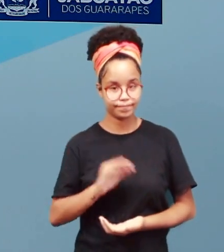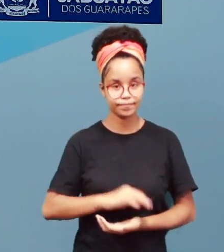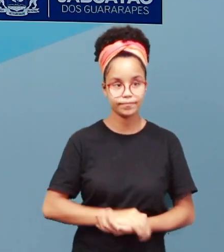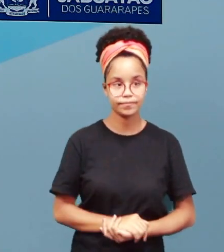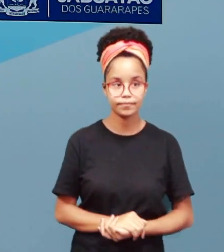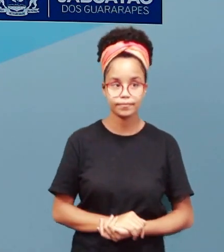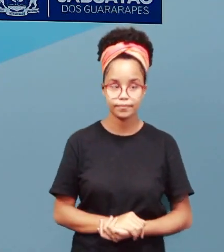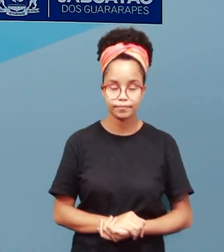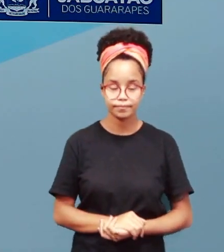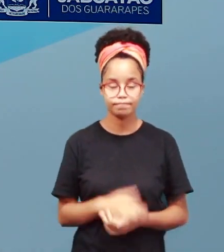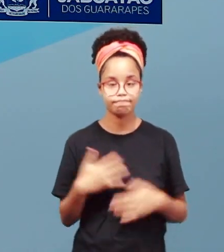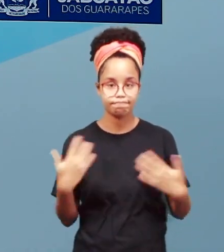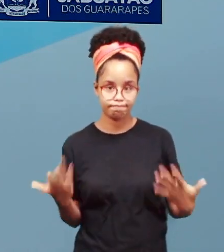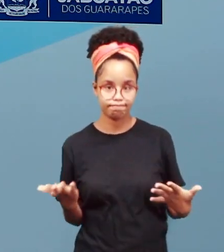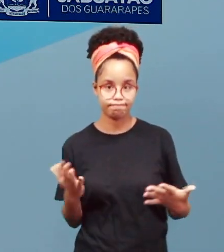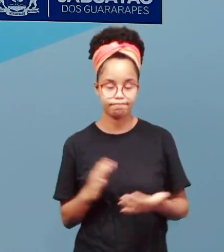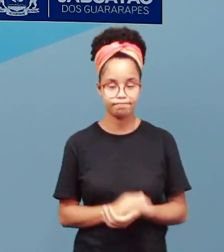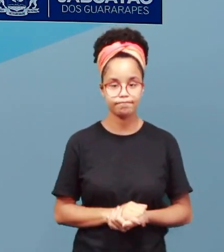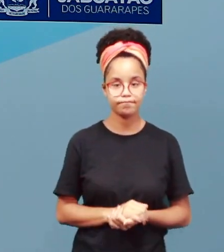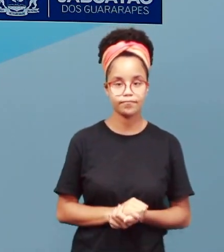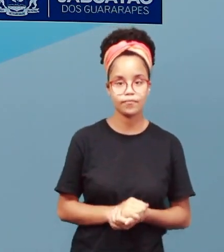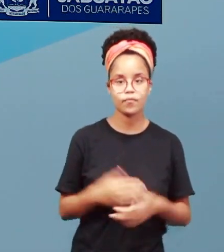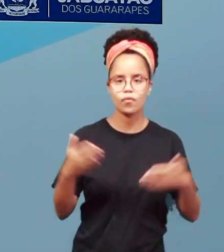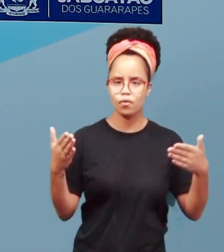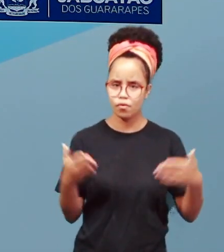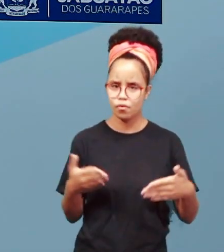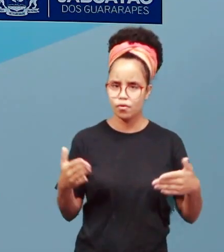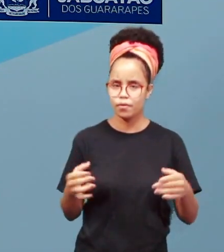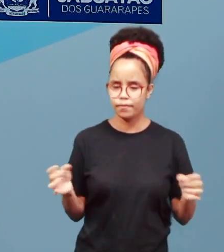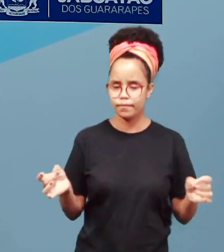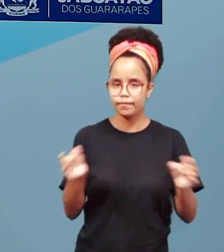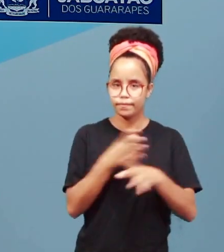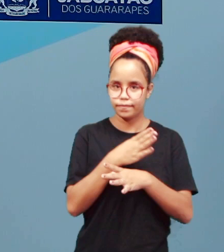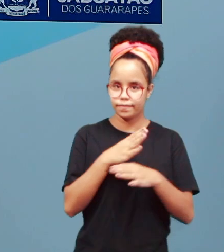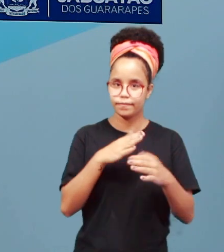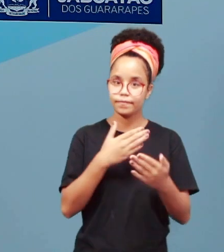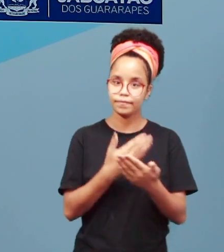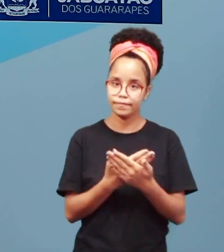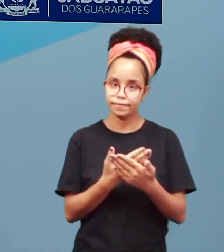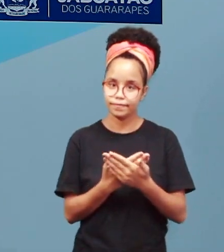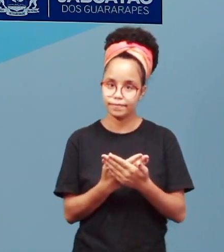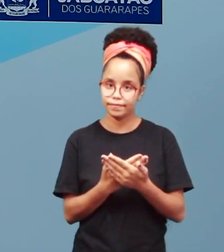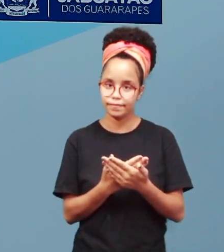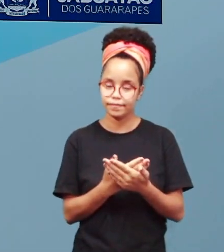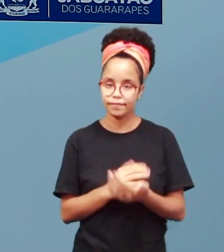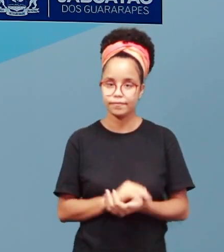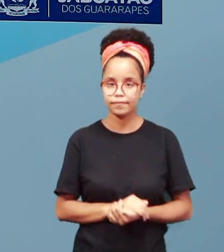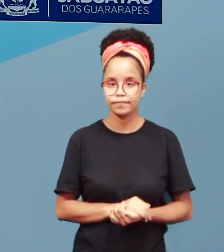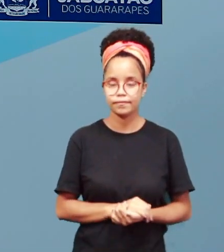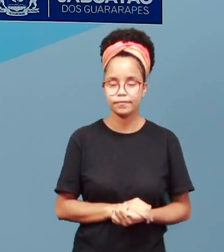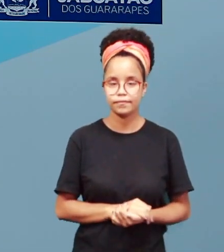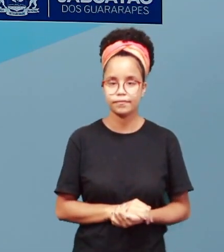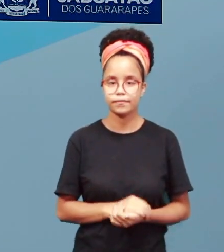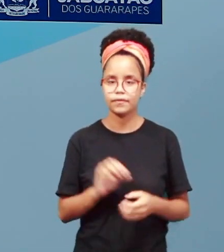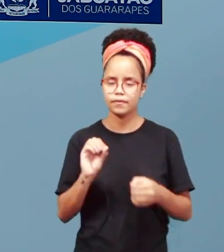gente então a gente agora para terminar nossa aula vamos